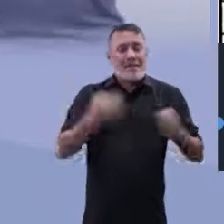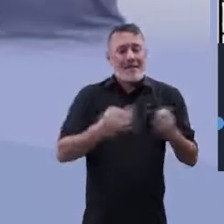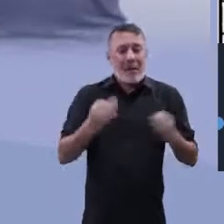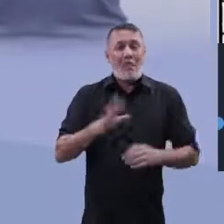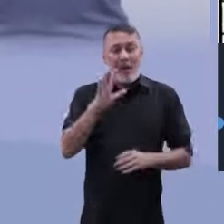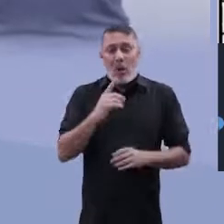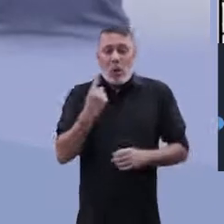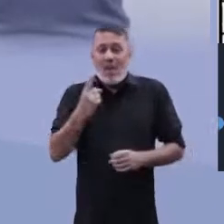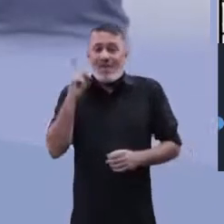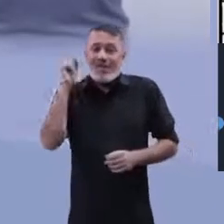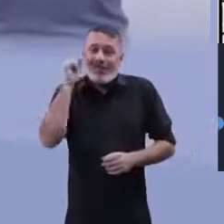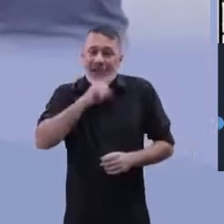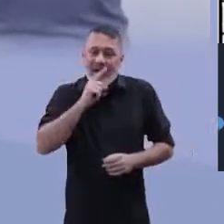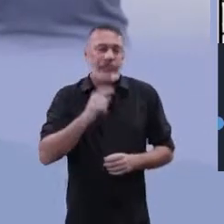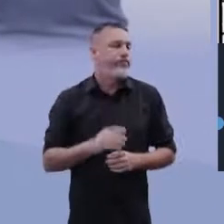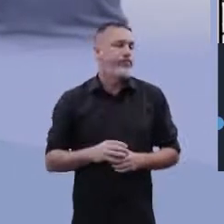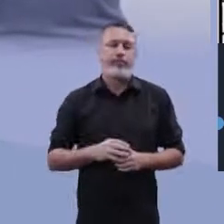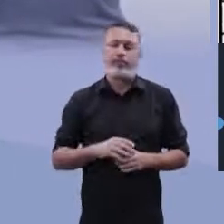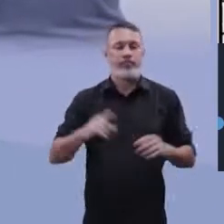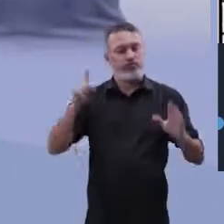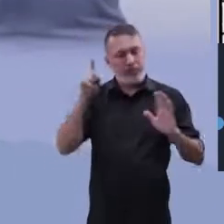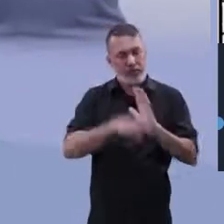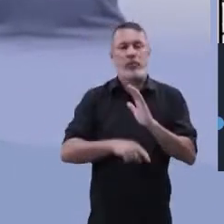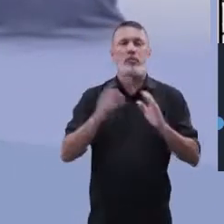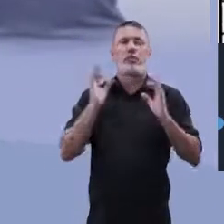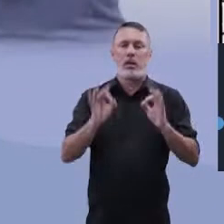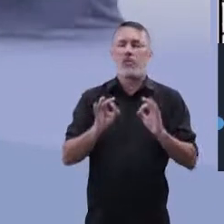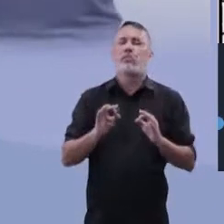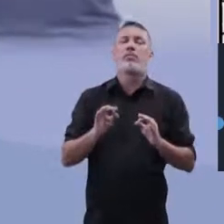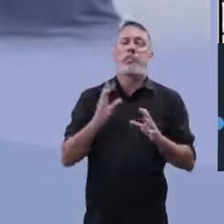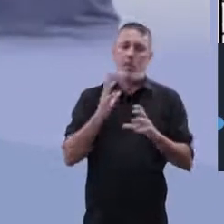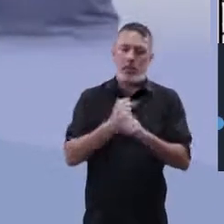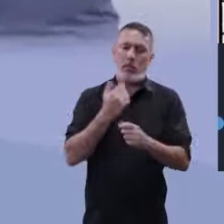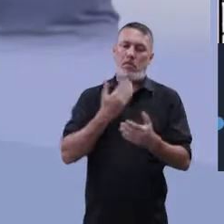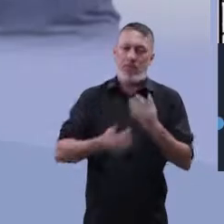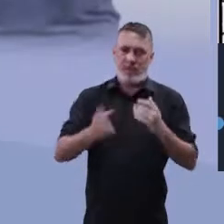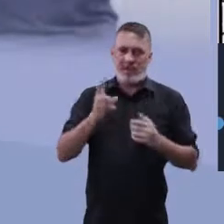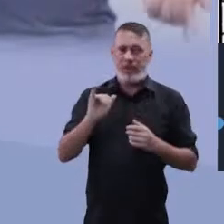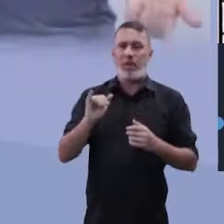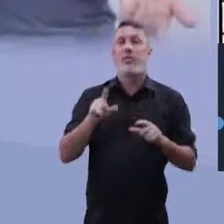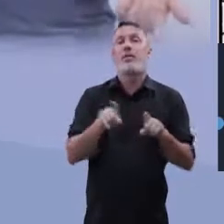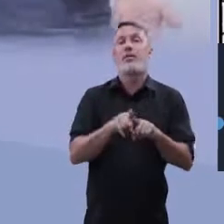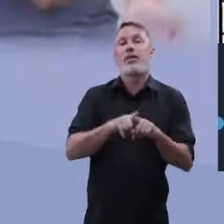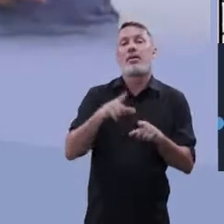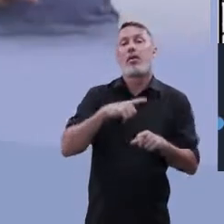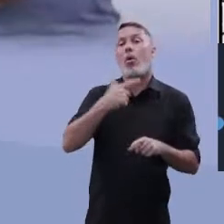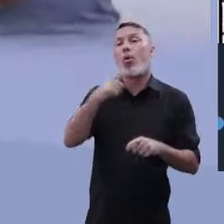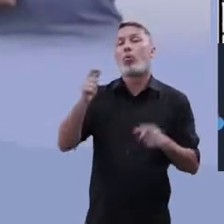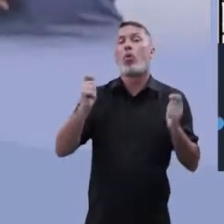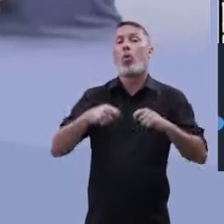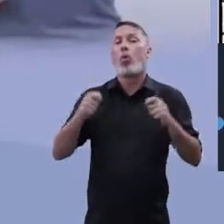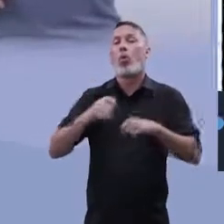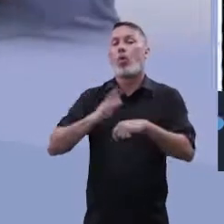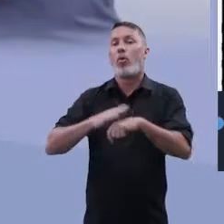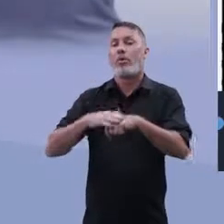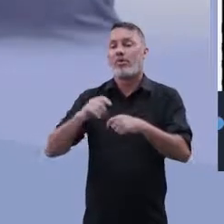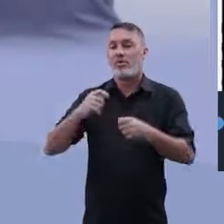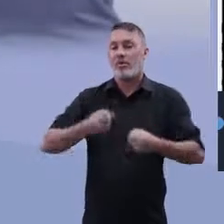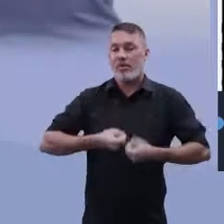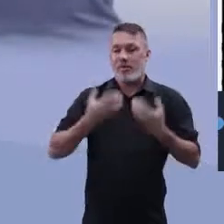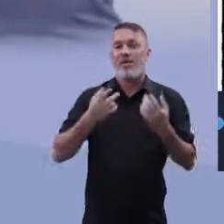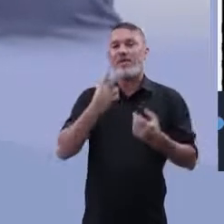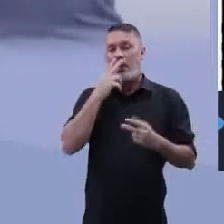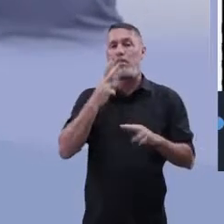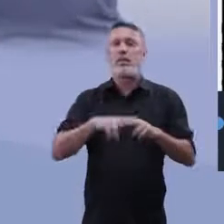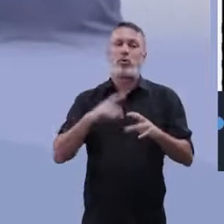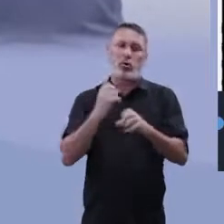você teve essa falha, não há para onde correr. Vai perder pontos em outras competências, mas nessa também você vai